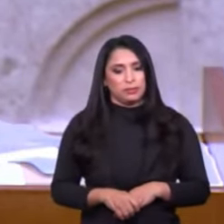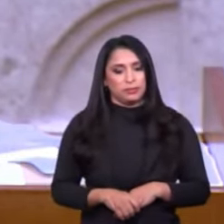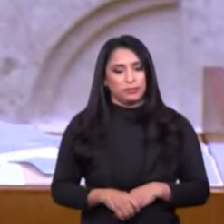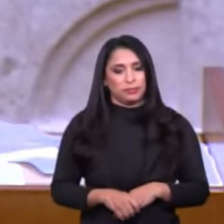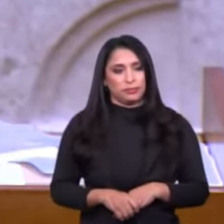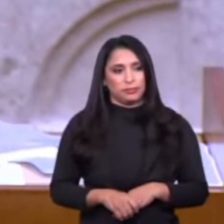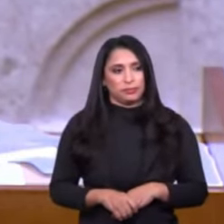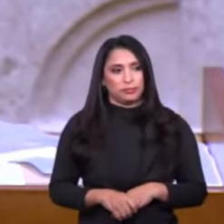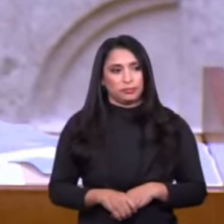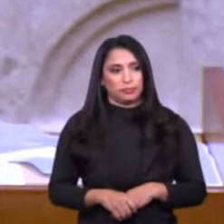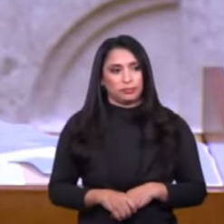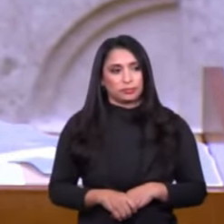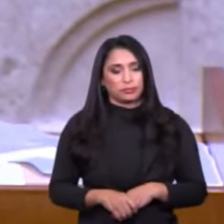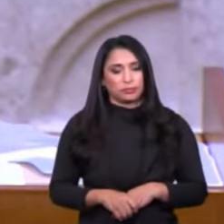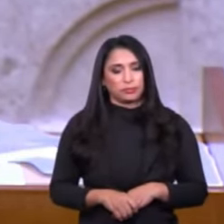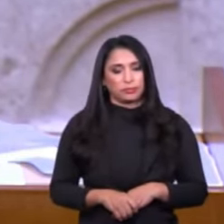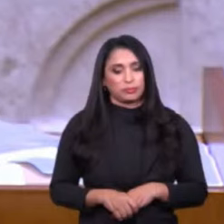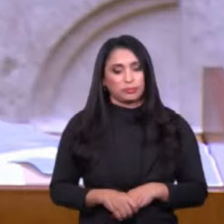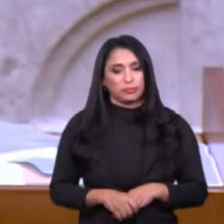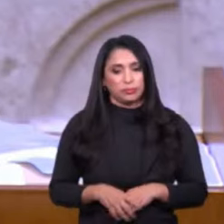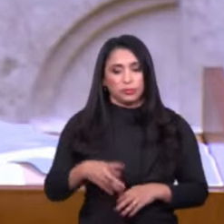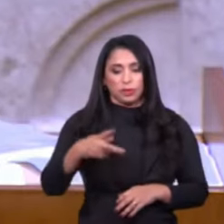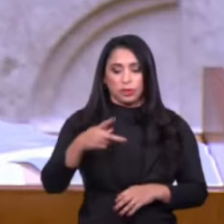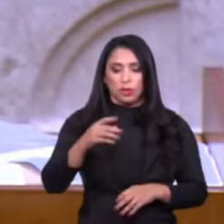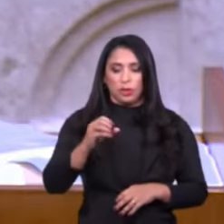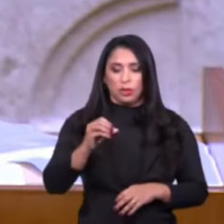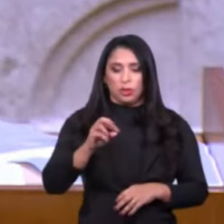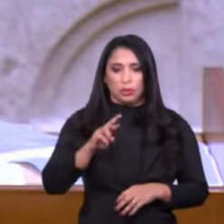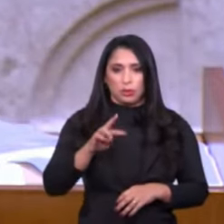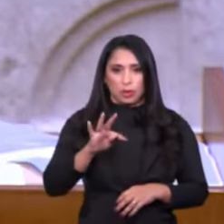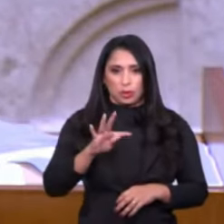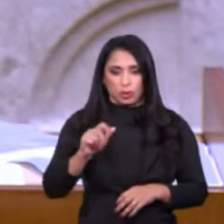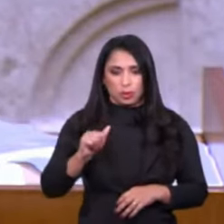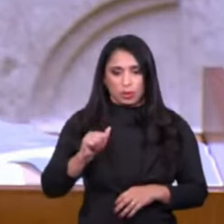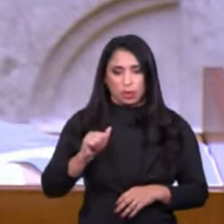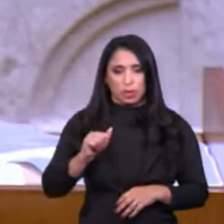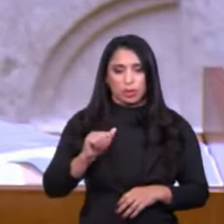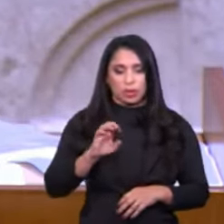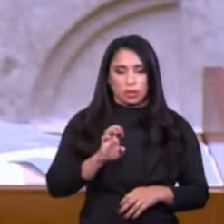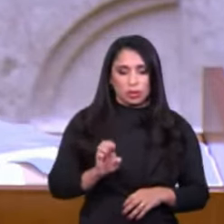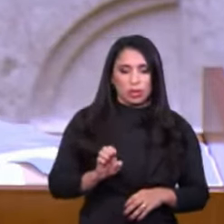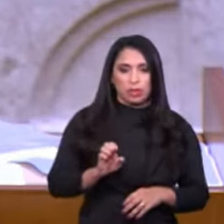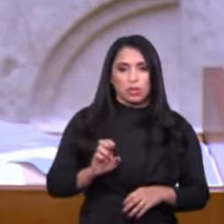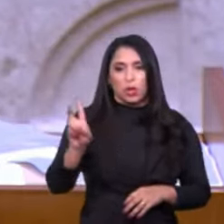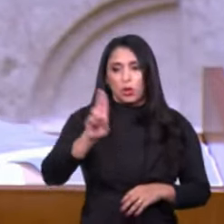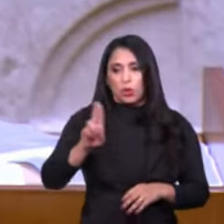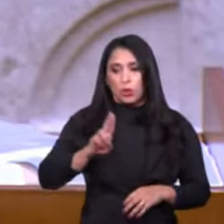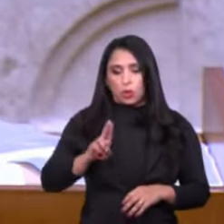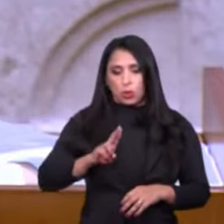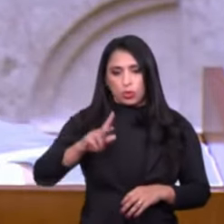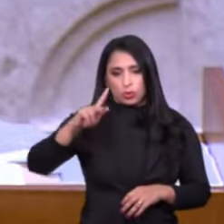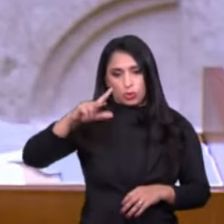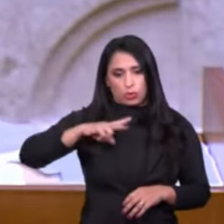entre porte, entre consumo pessoal e tráfico,